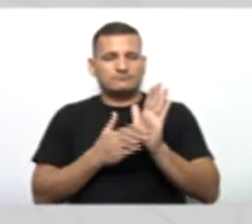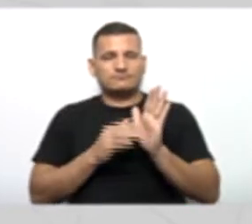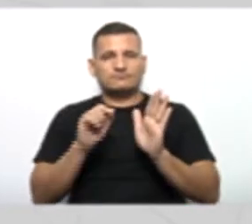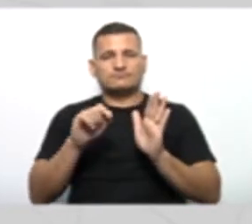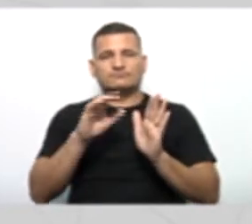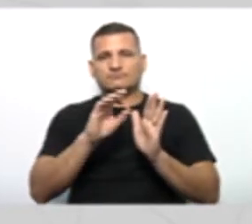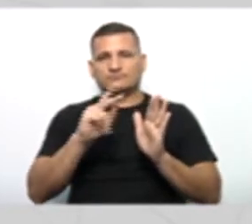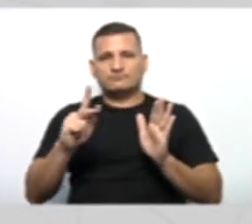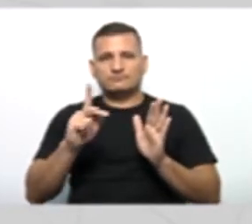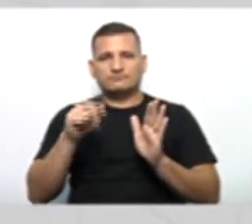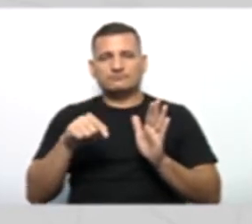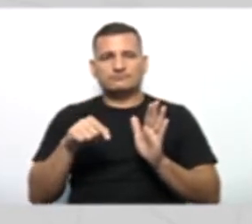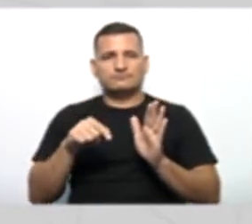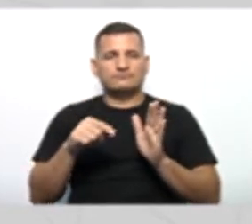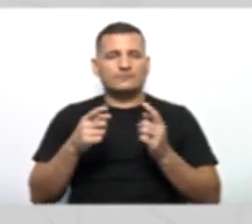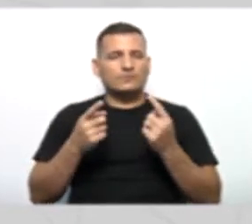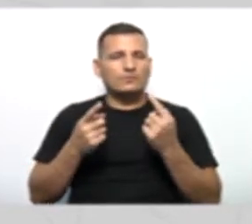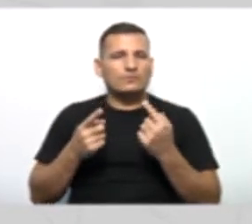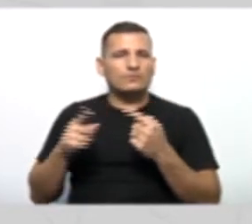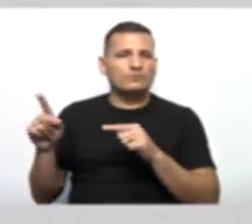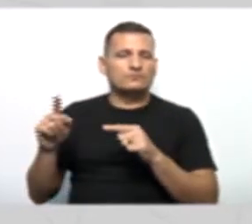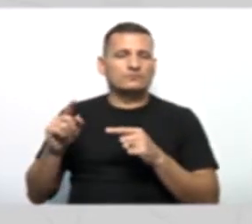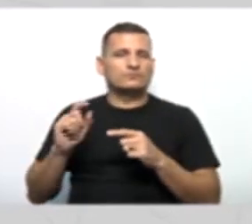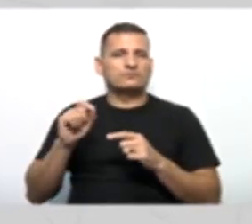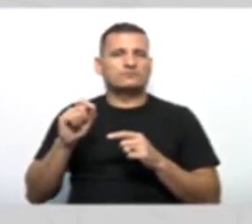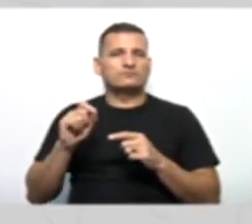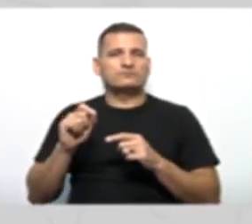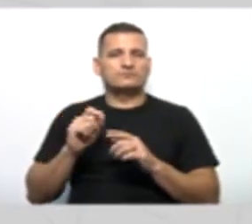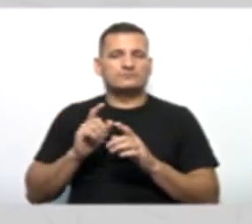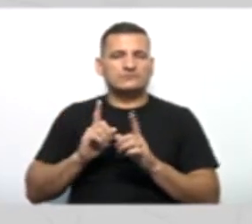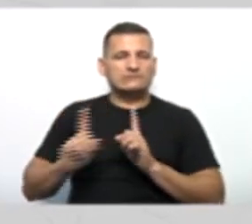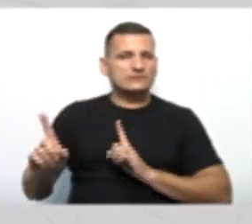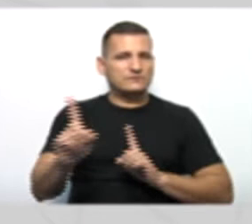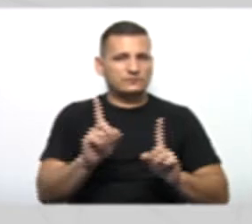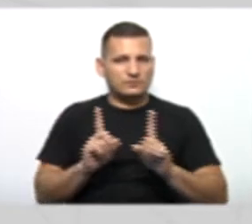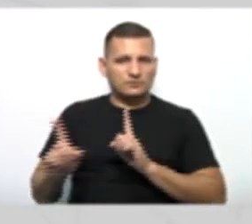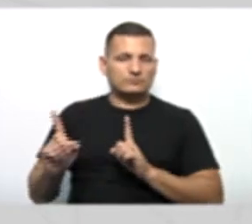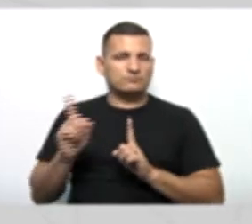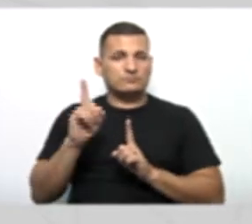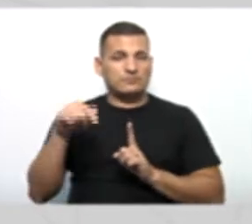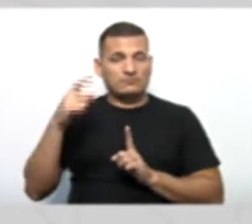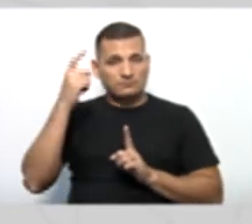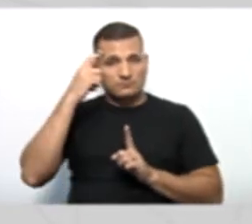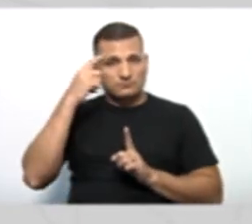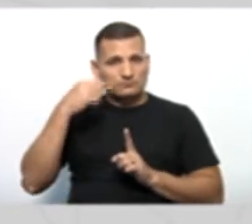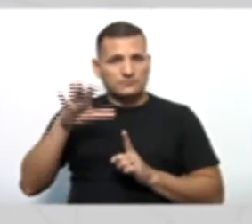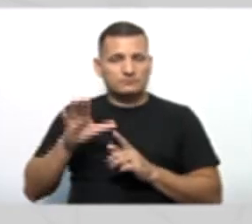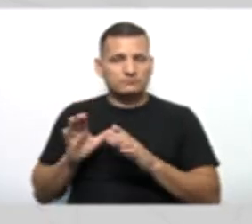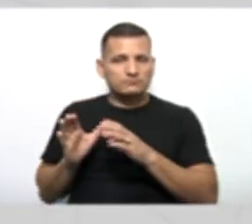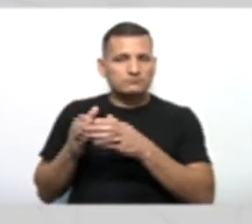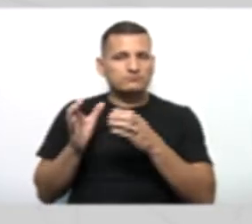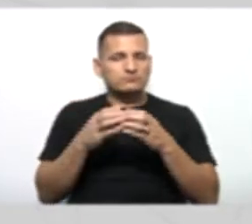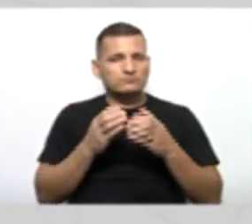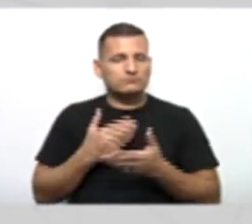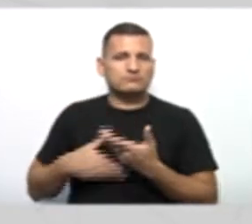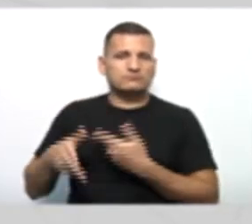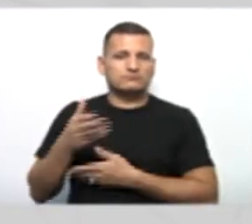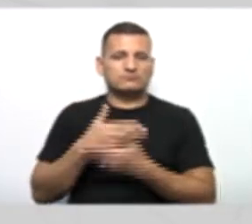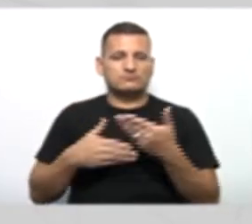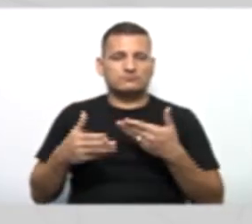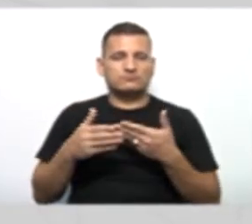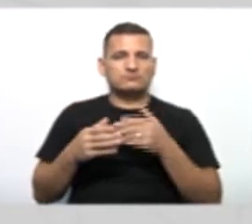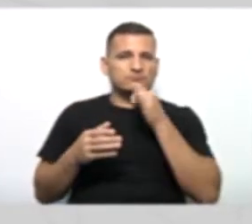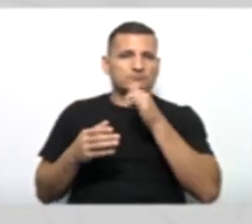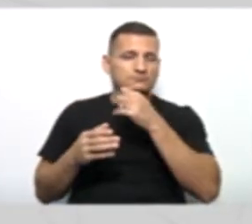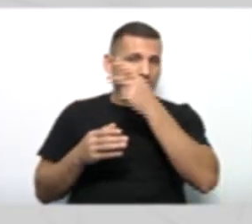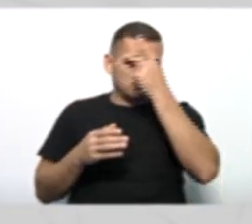cooperativa é e contra a lógica do individualismo é pensar na lógica coletiva então a partir do momento que